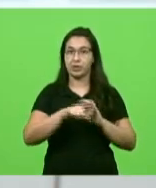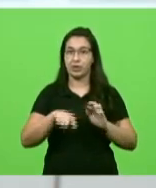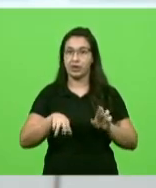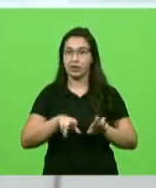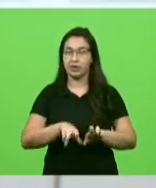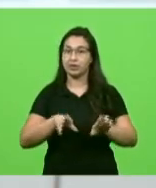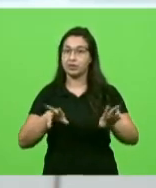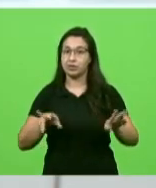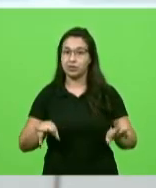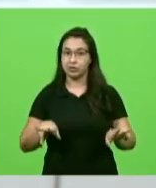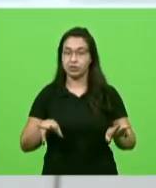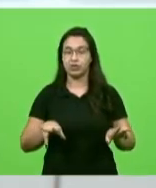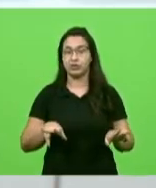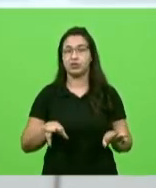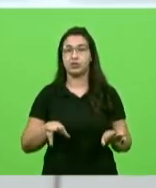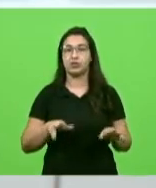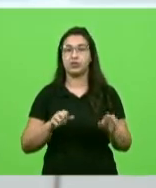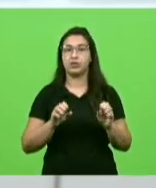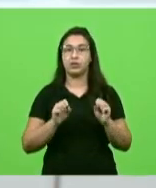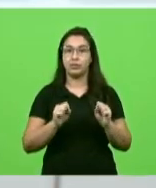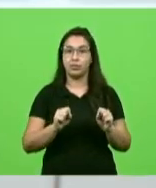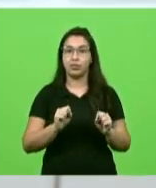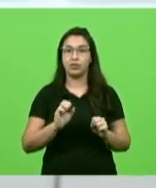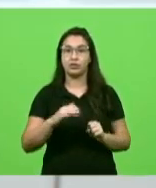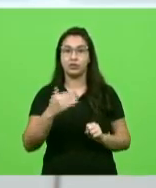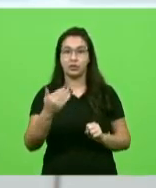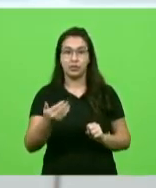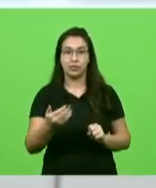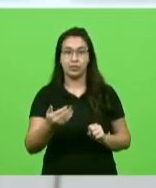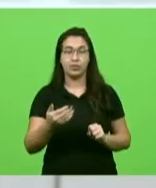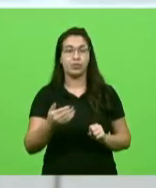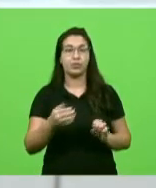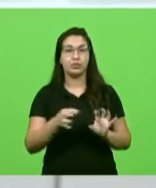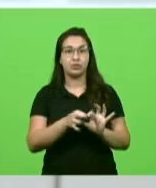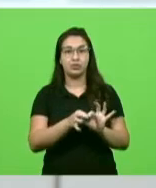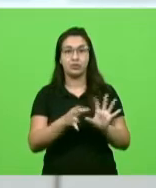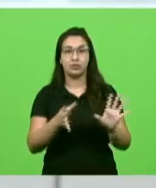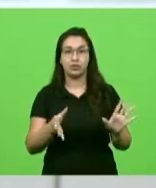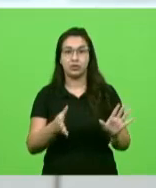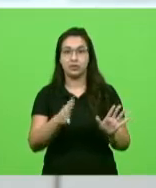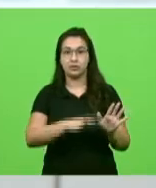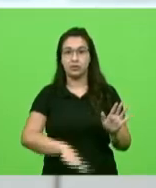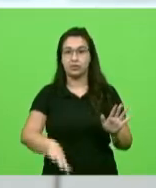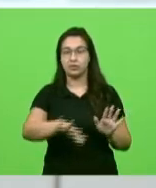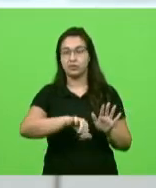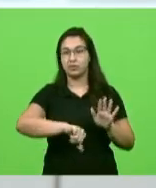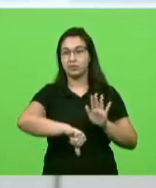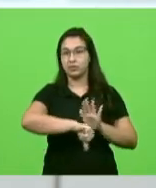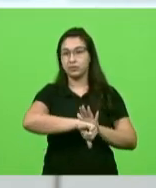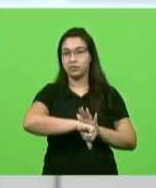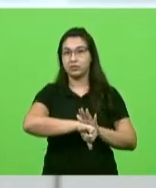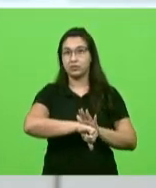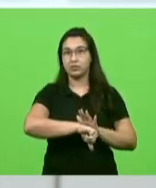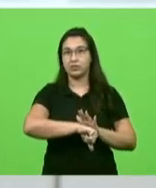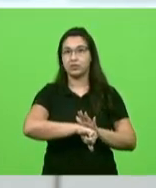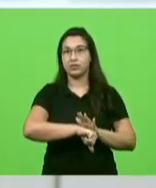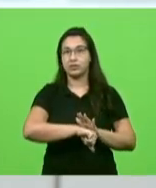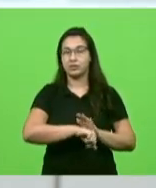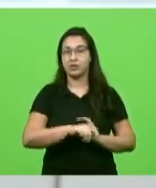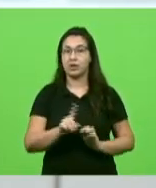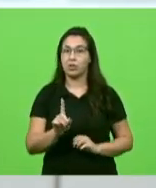e modo que eventual absolvição no luz no âmbito criminal não é seja